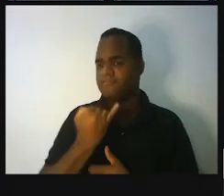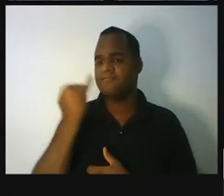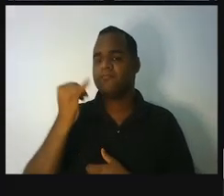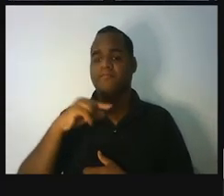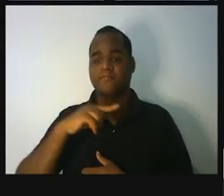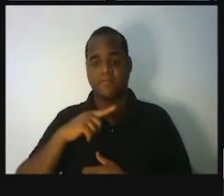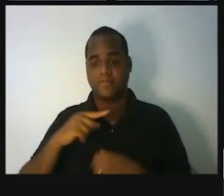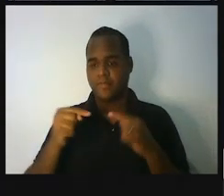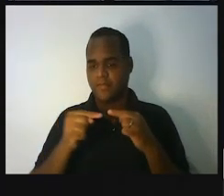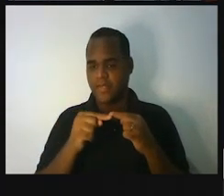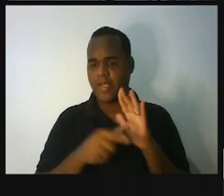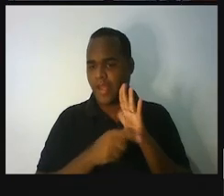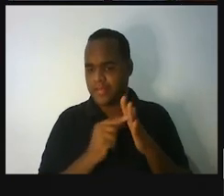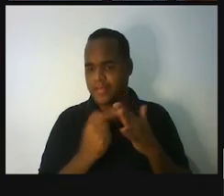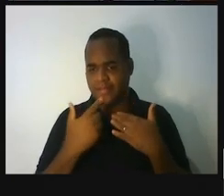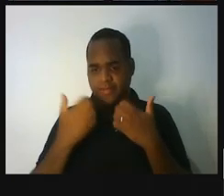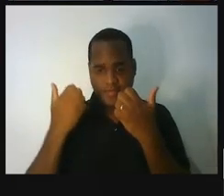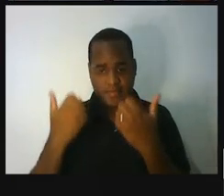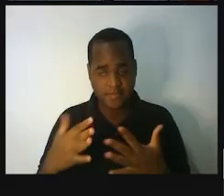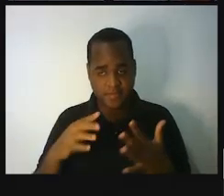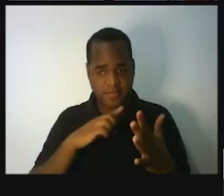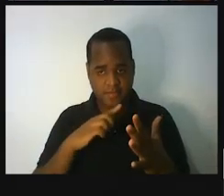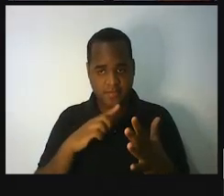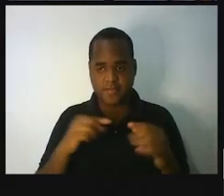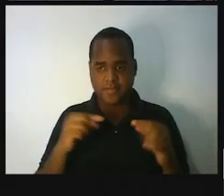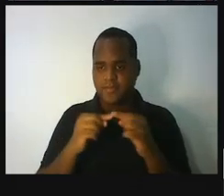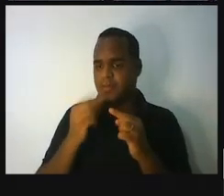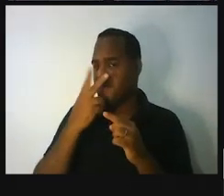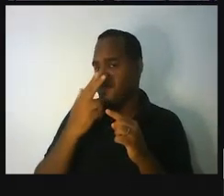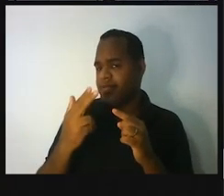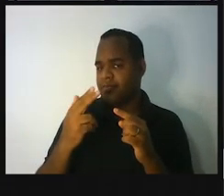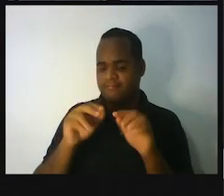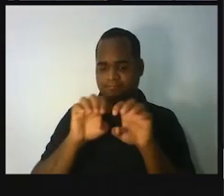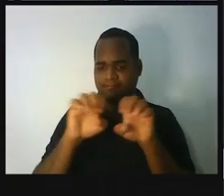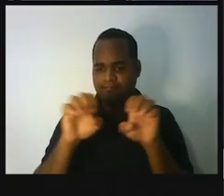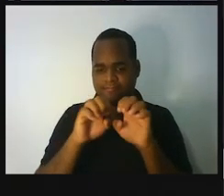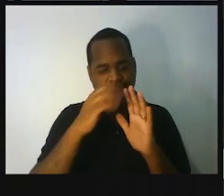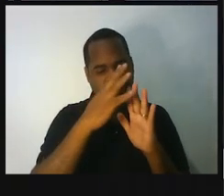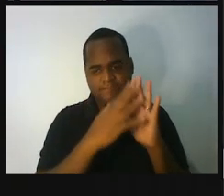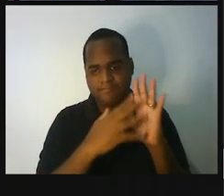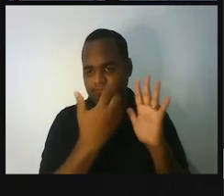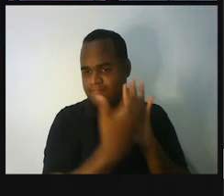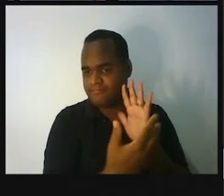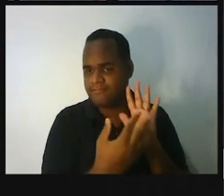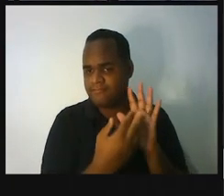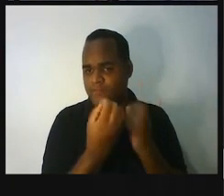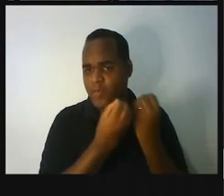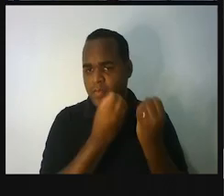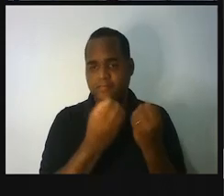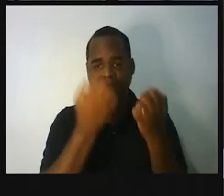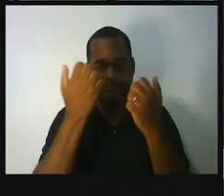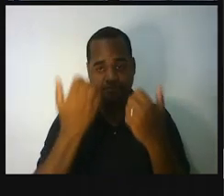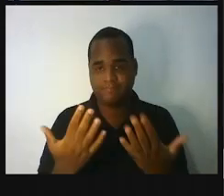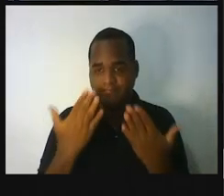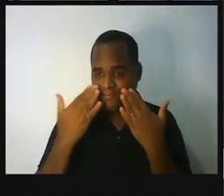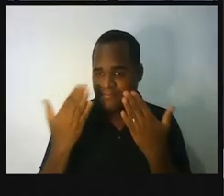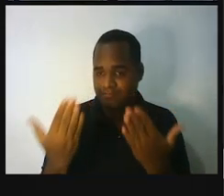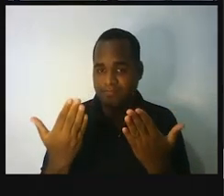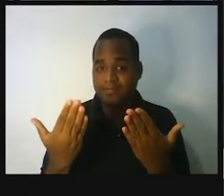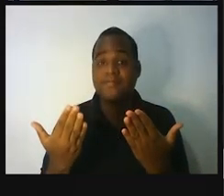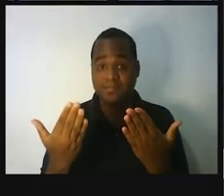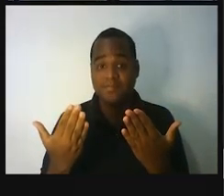na aula antes dessa tinha uma tabela, um esquemazinho que o senhor mostrou. Exatamente. Olha o esquema aqui.